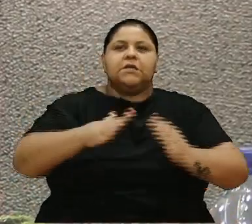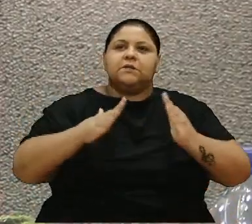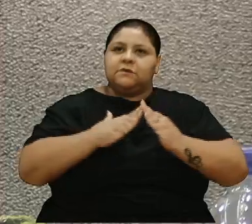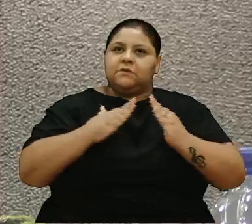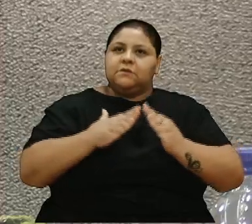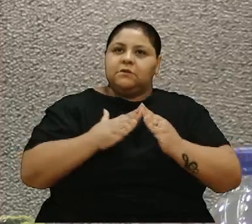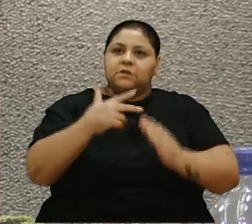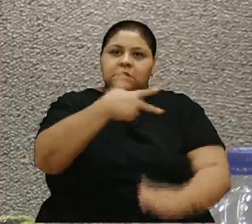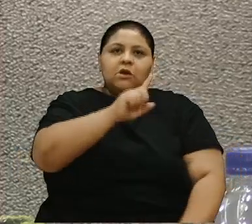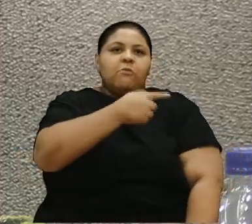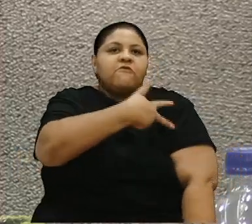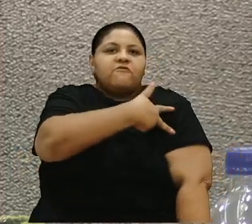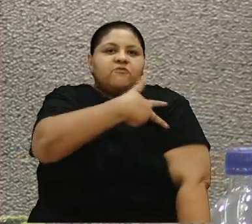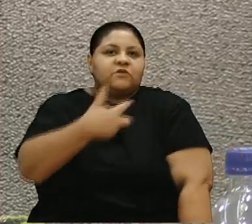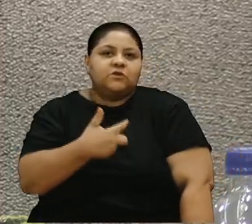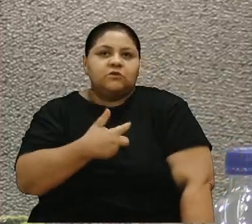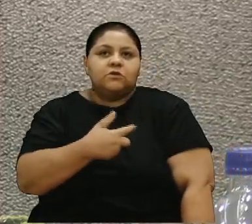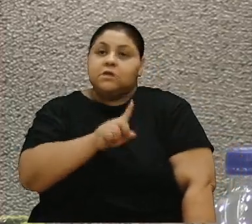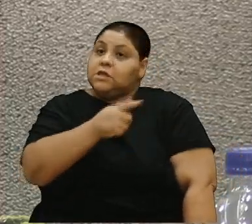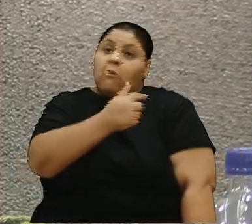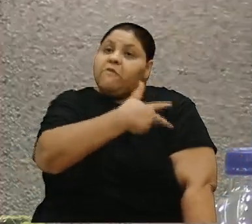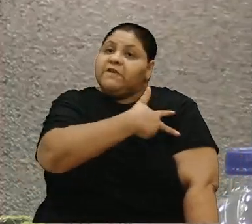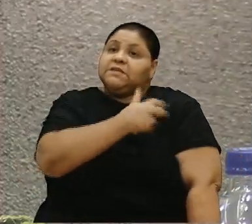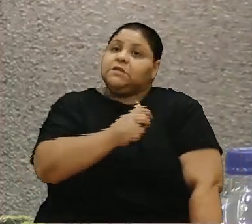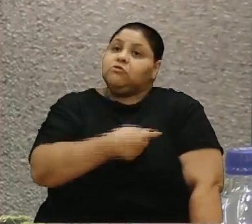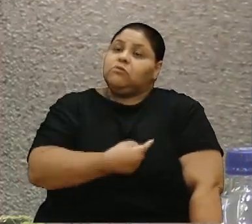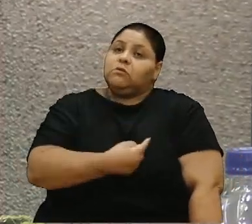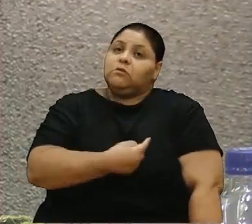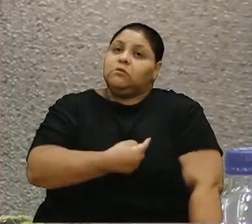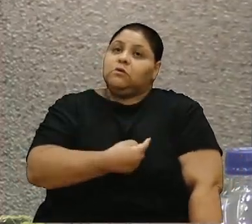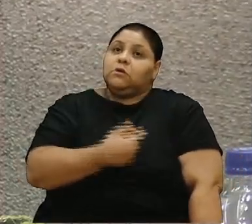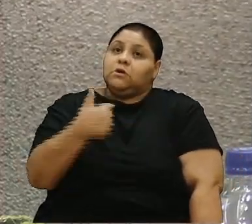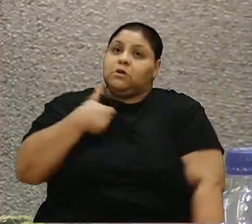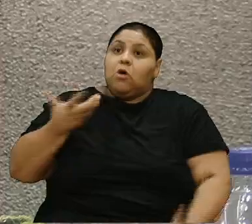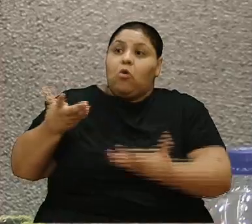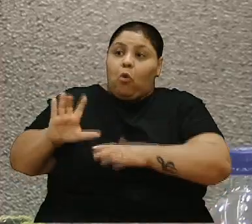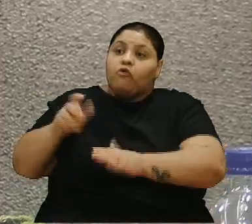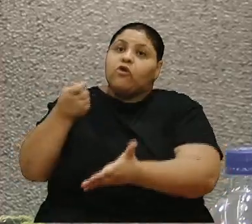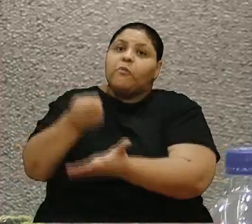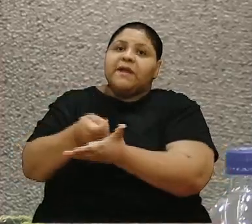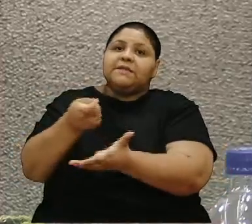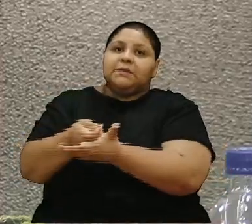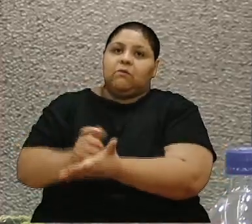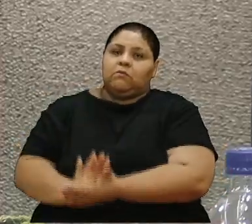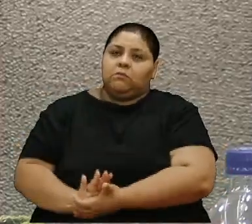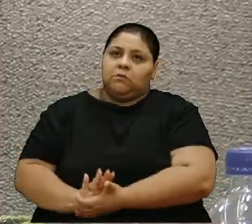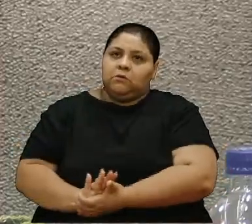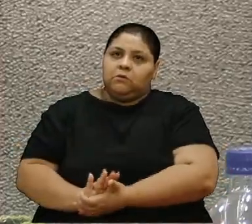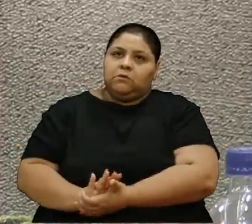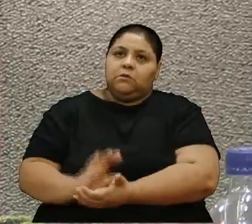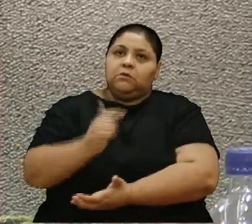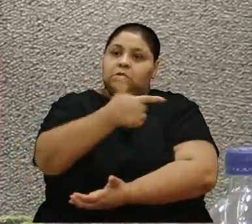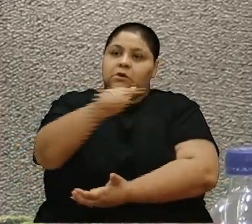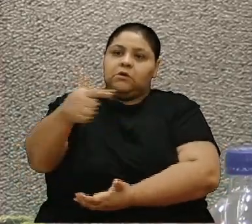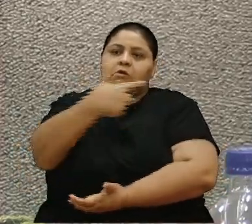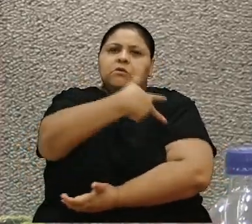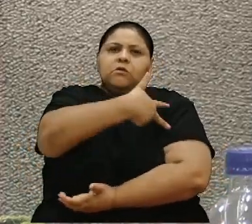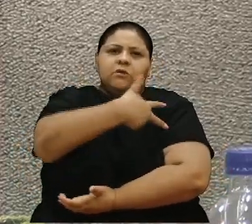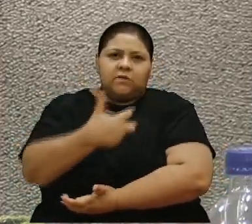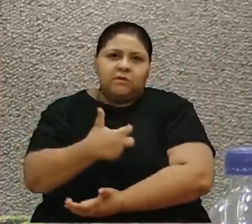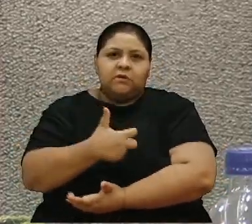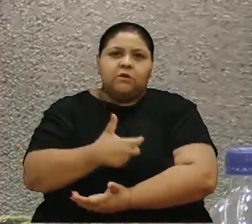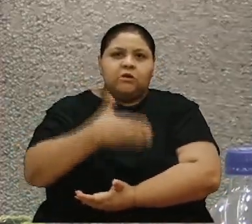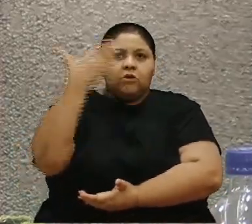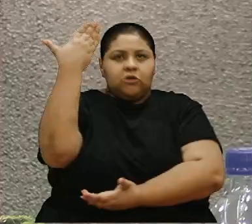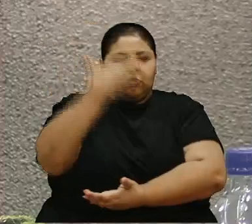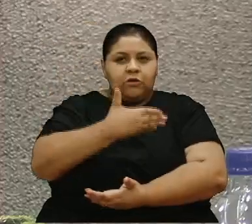me vacinei, não me vacino e sou contra a obrigação. As demais vacinas que foram